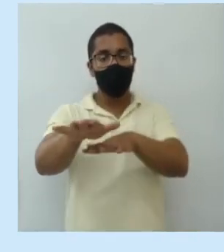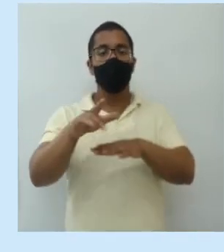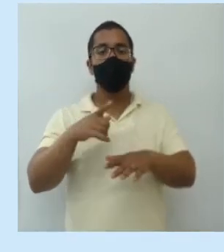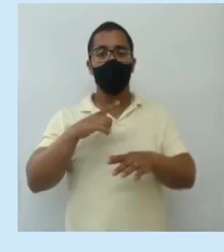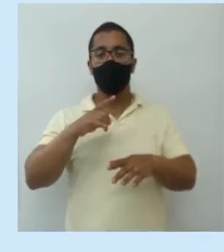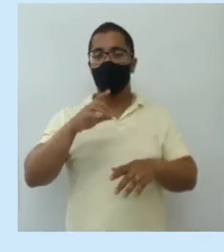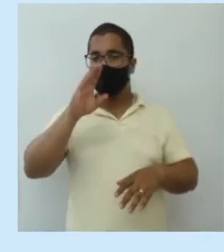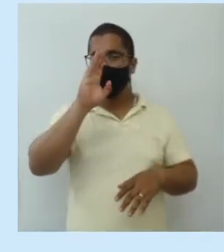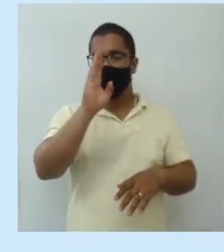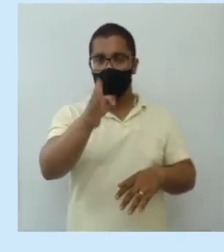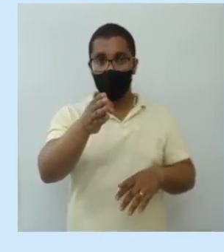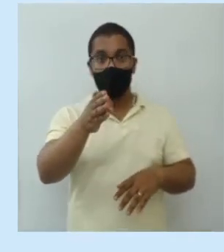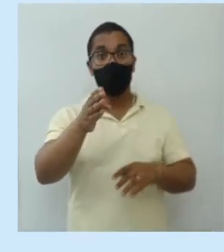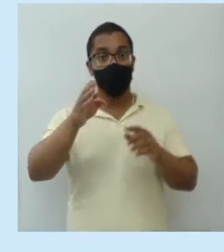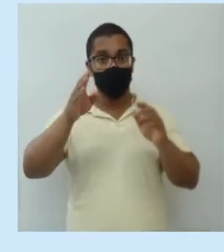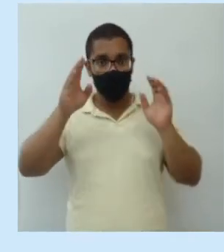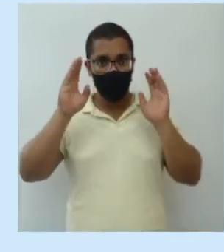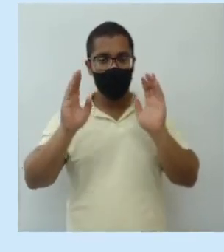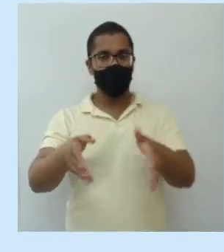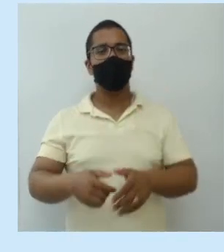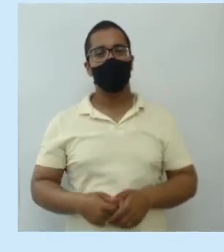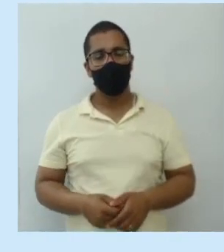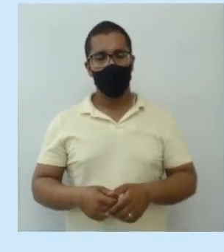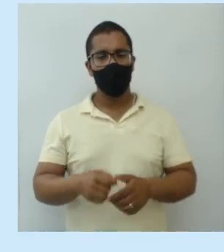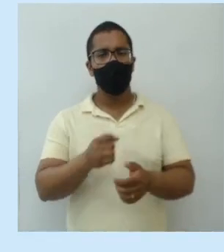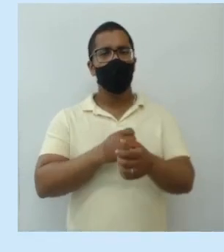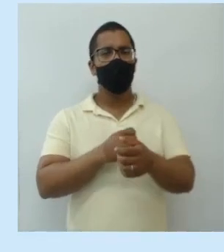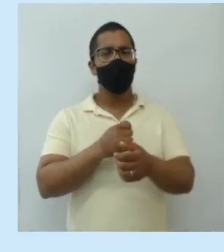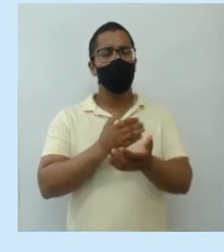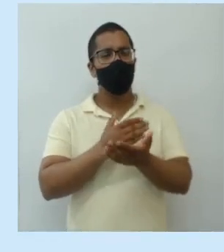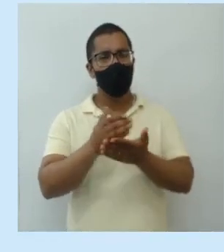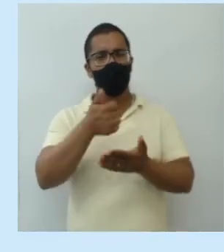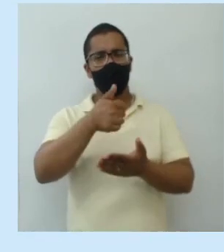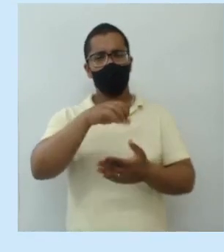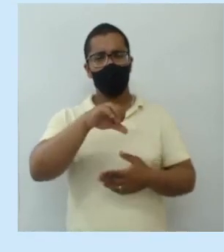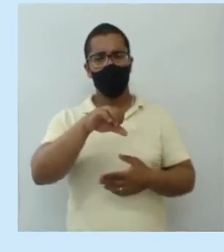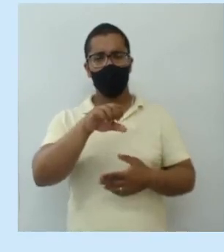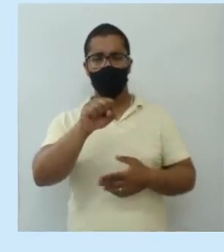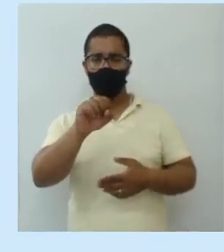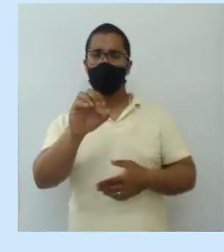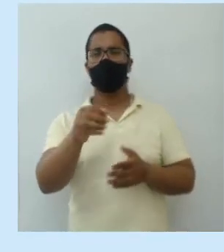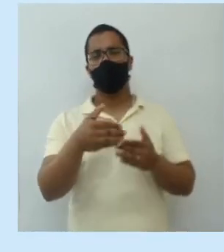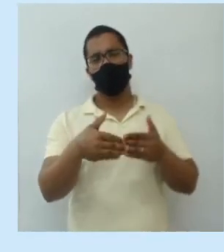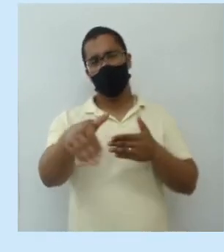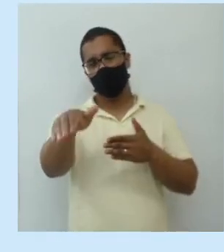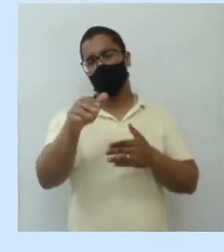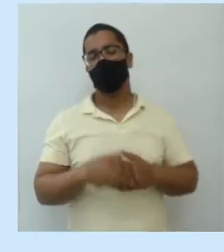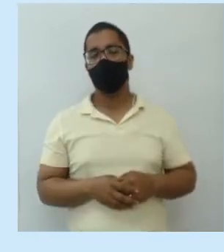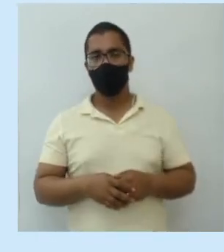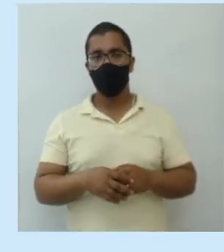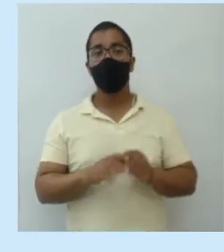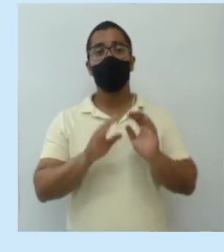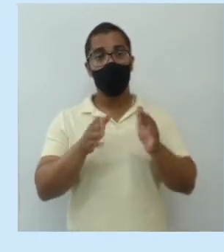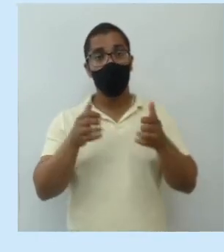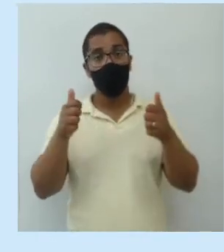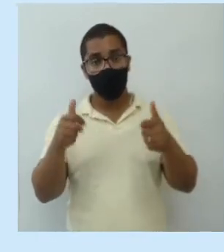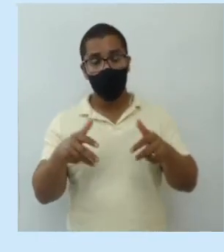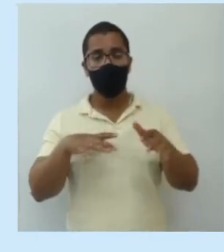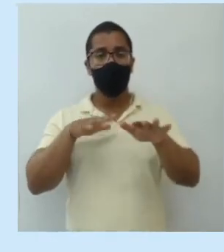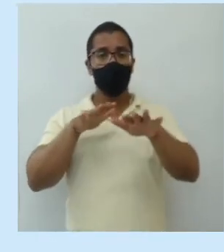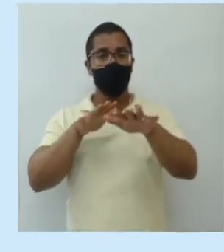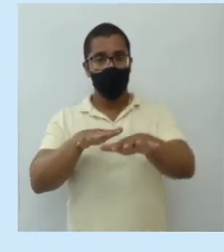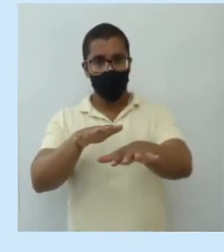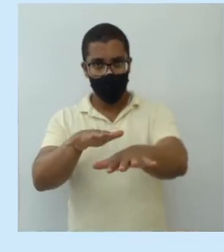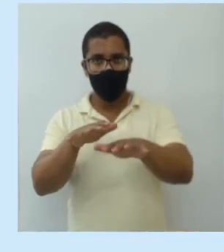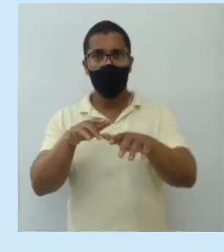diretas já no início da década de 80. Bem, então, nós falamos um pouco dos